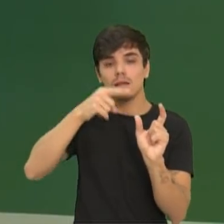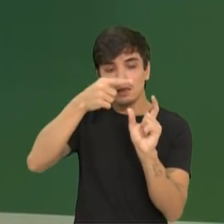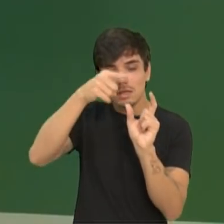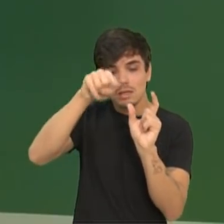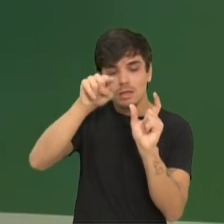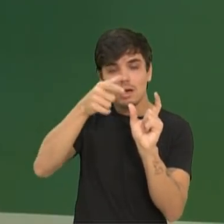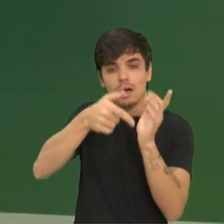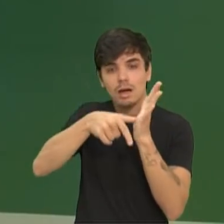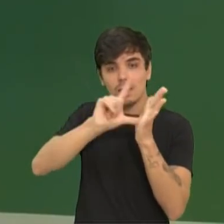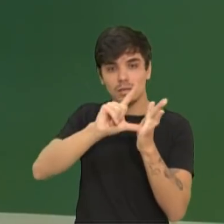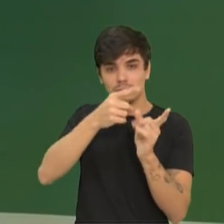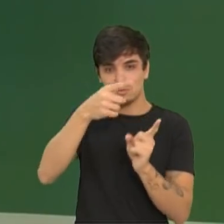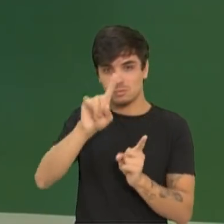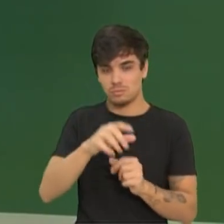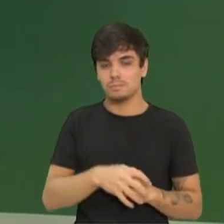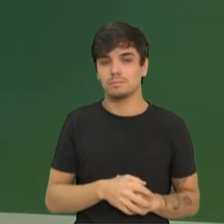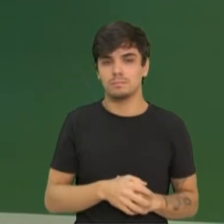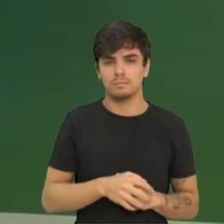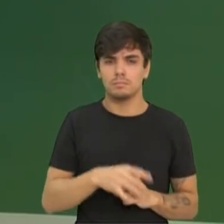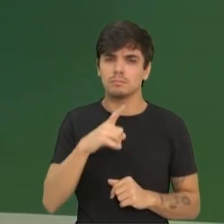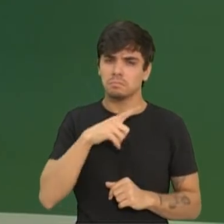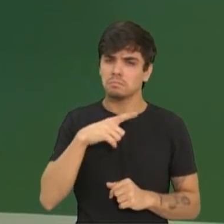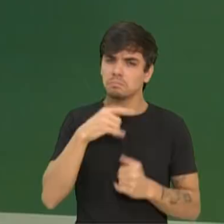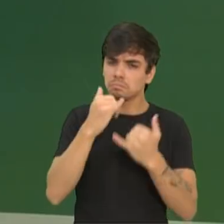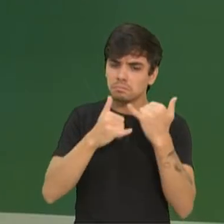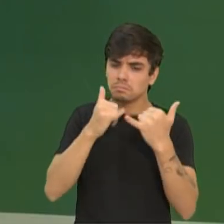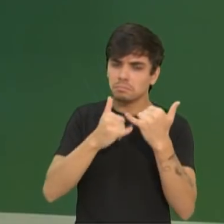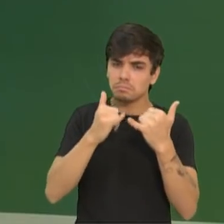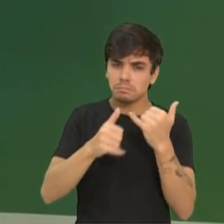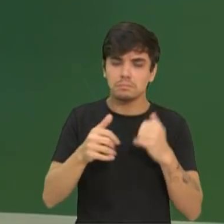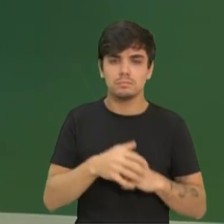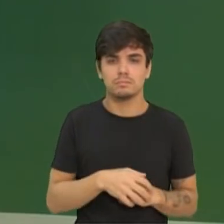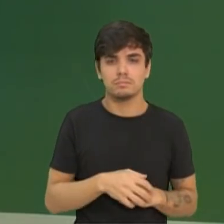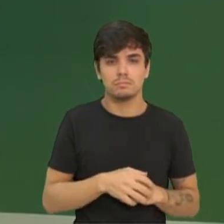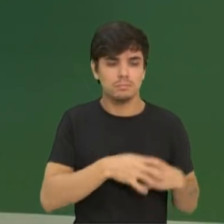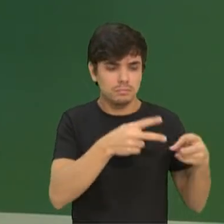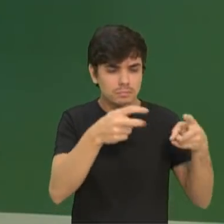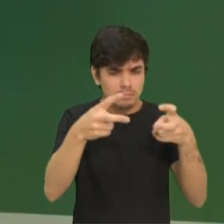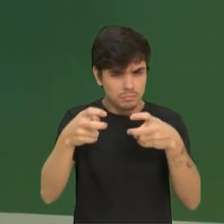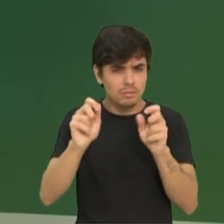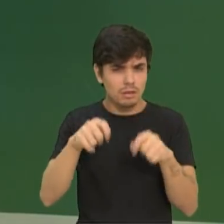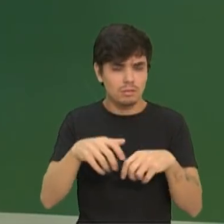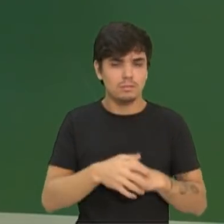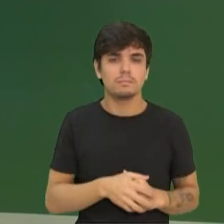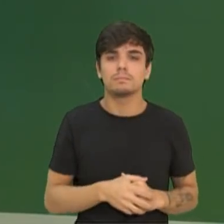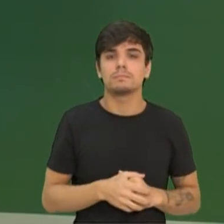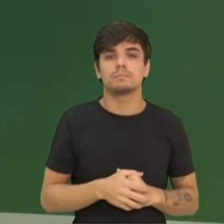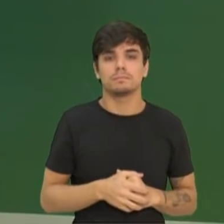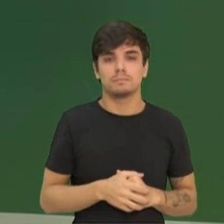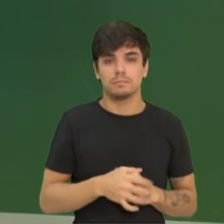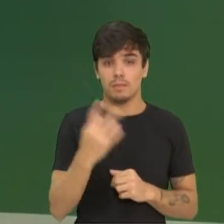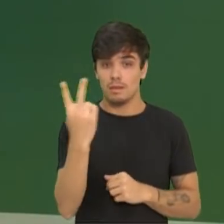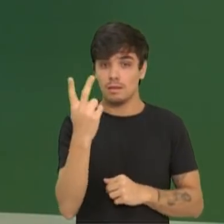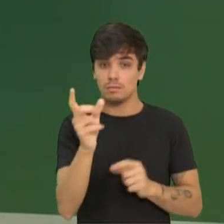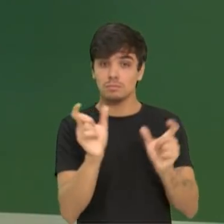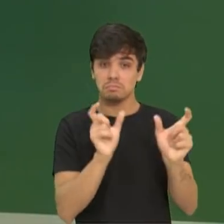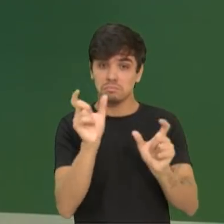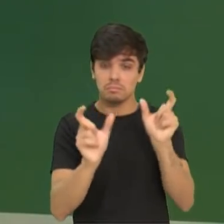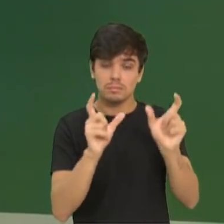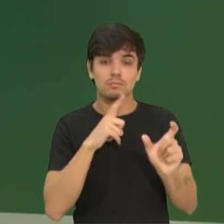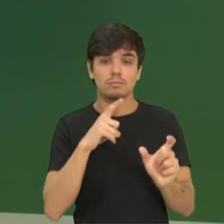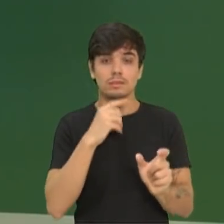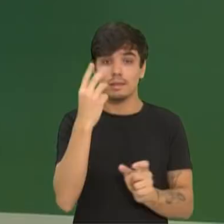também, certo? Há algo de semelhante. É observável isso. As duas palavras têm 3